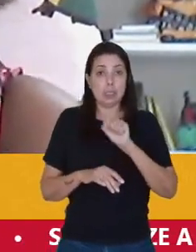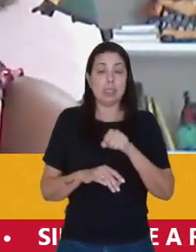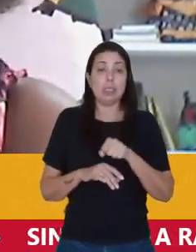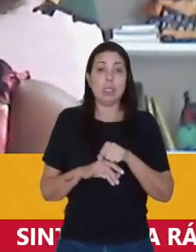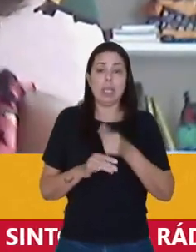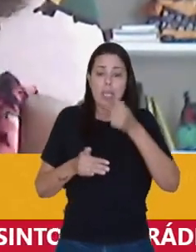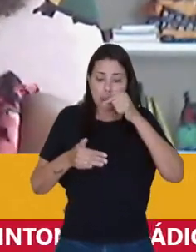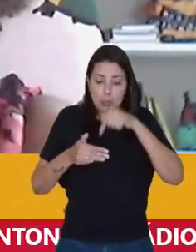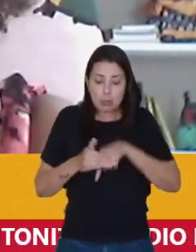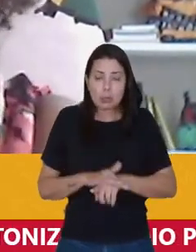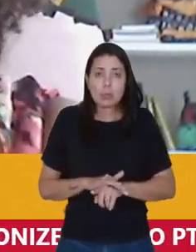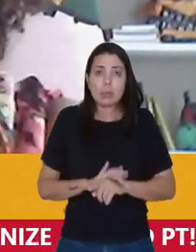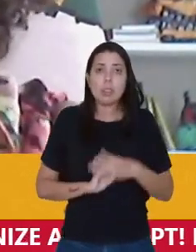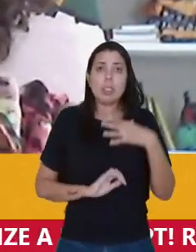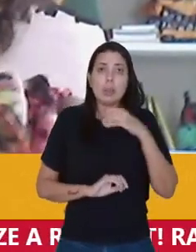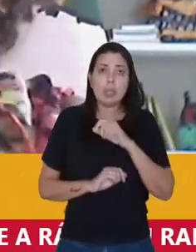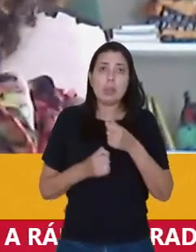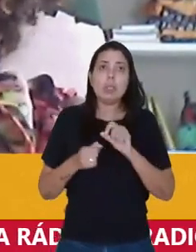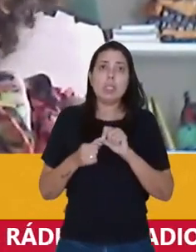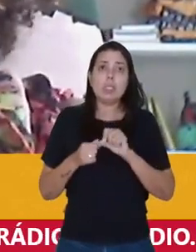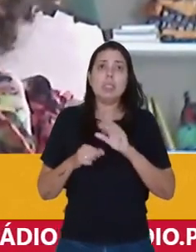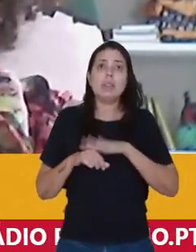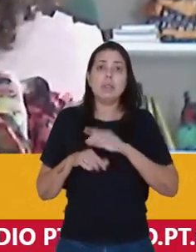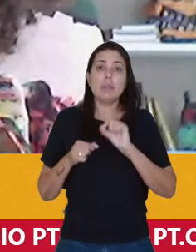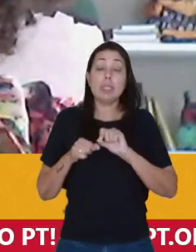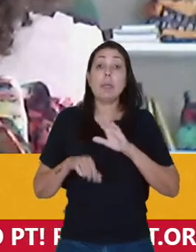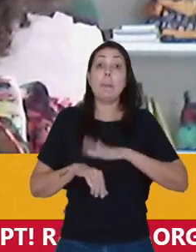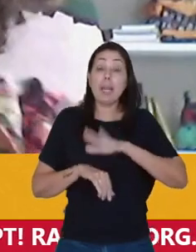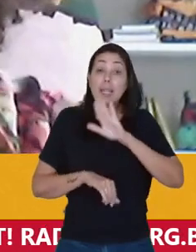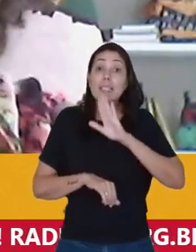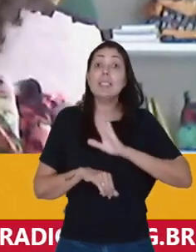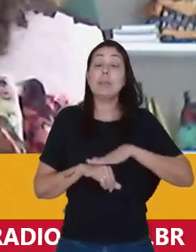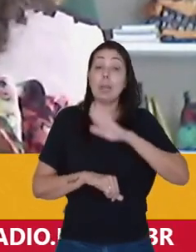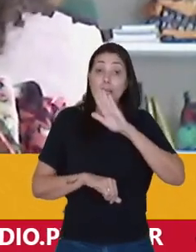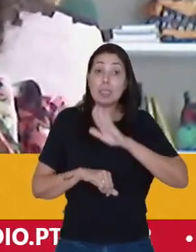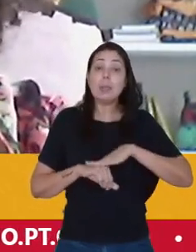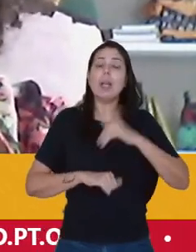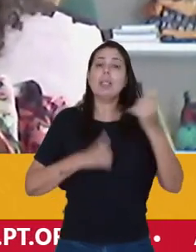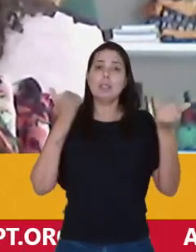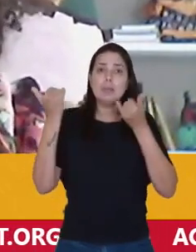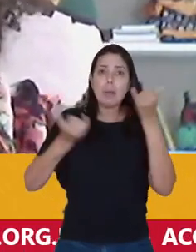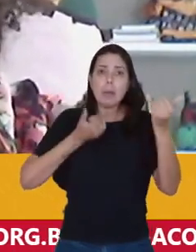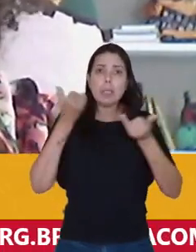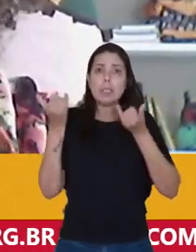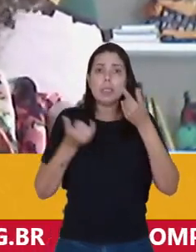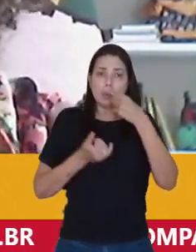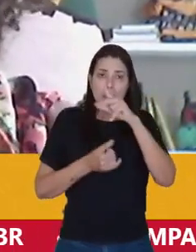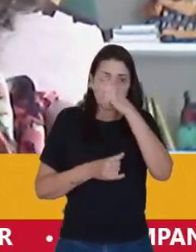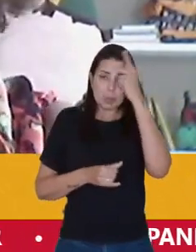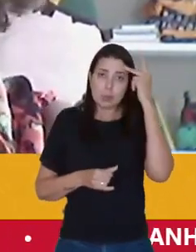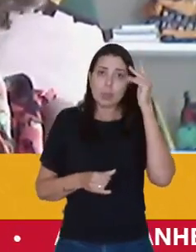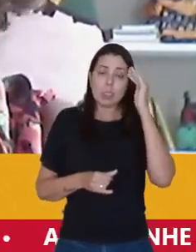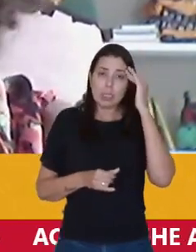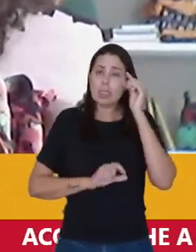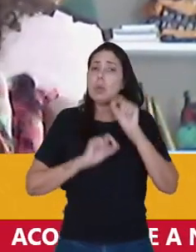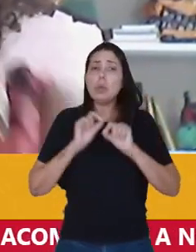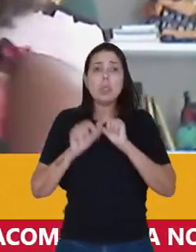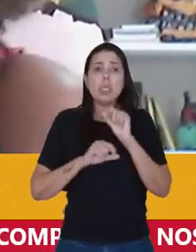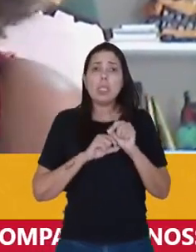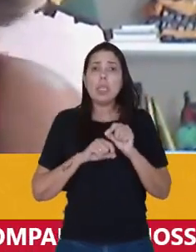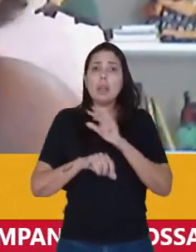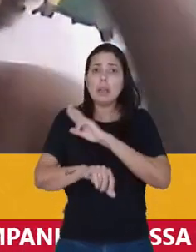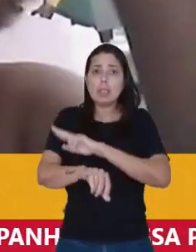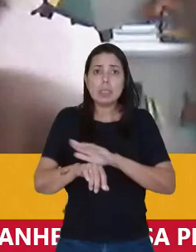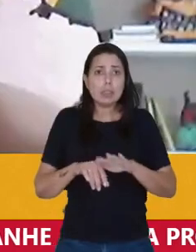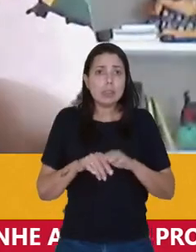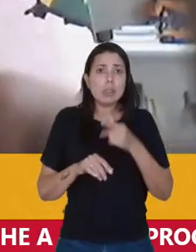tão profundo que eu acho que a gente ainda precisa produzir muita informação para as pessoas entenderem o que é o antirracismo.